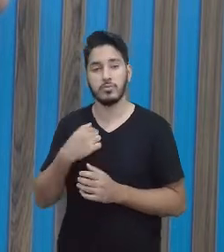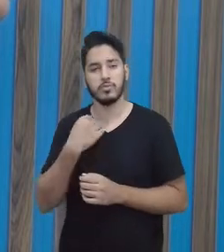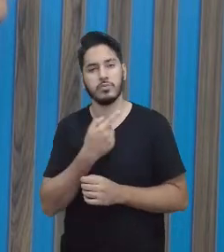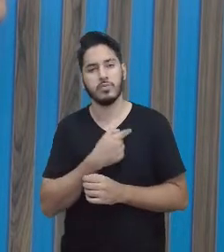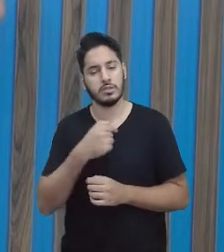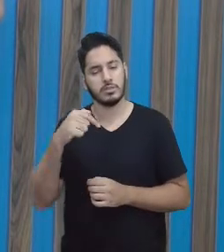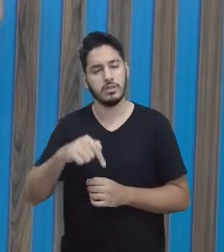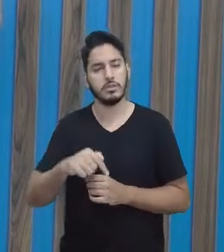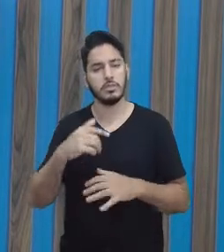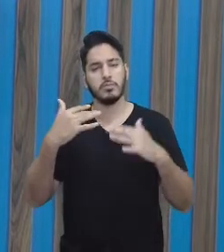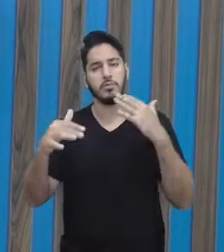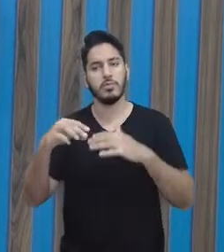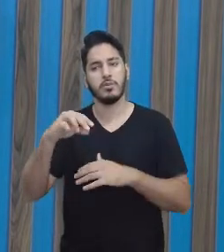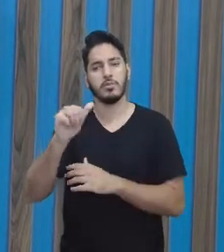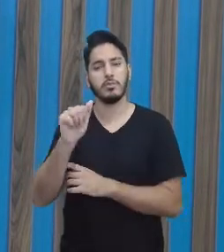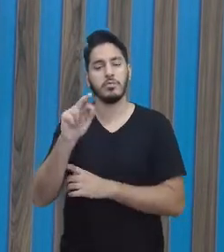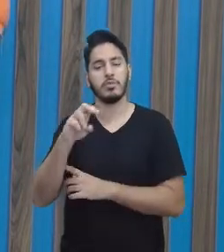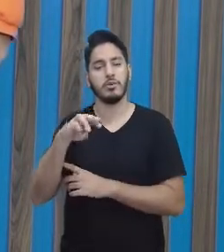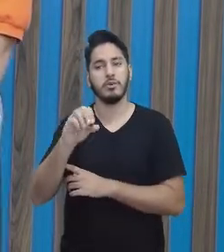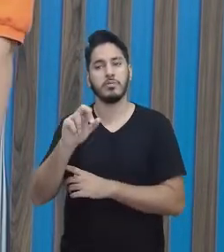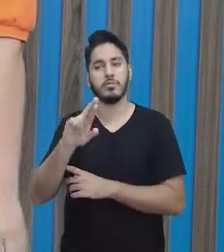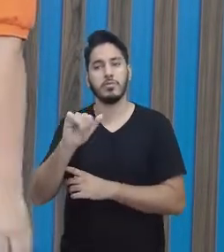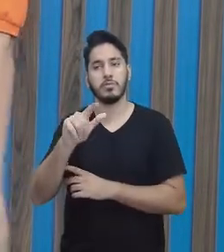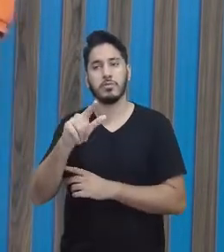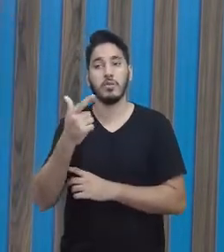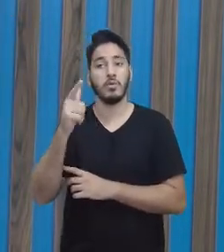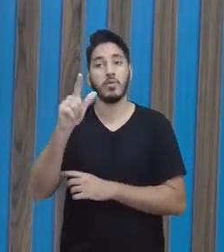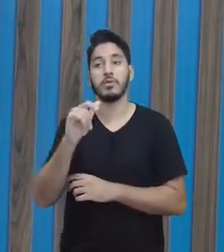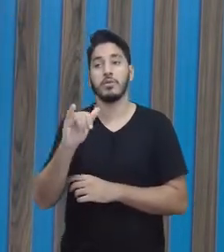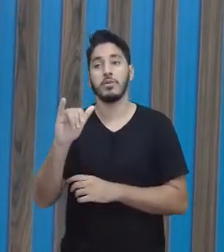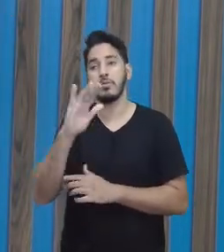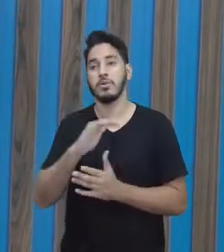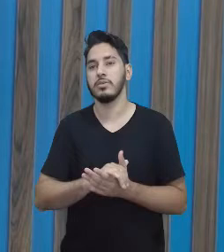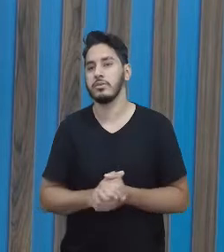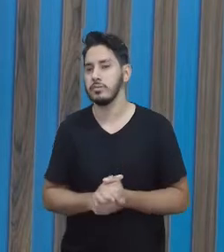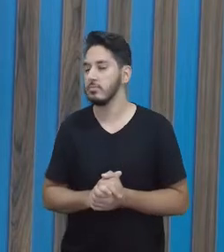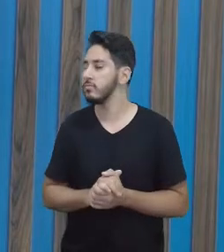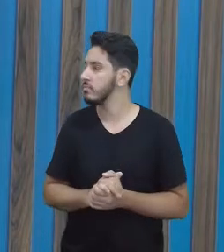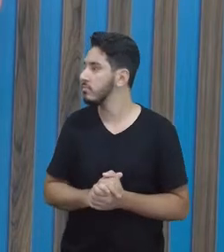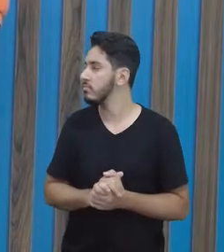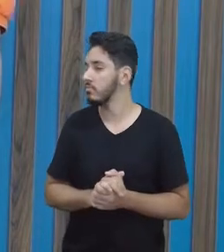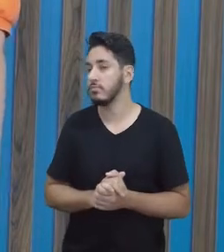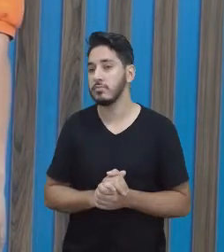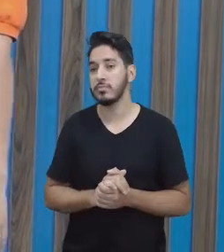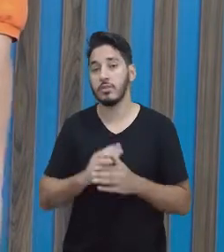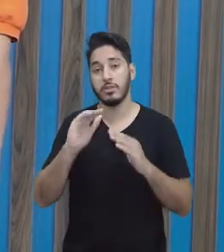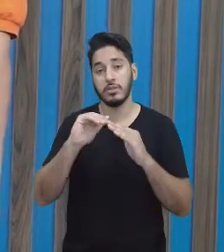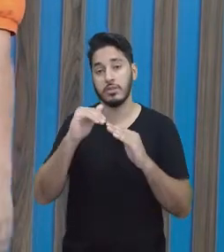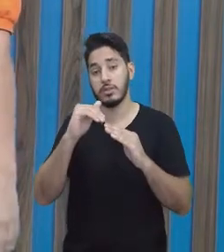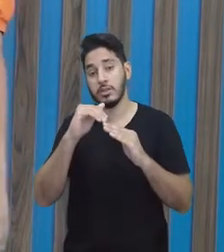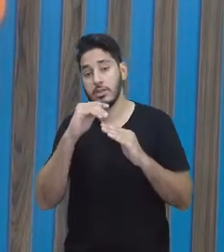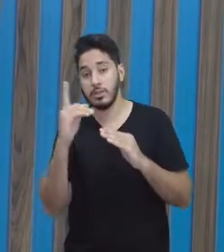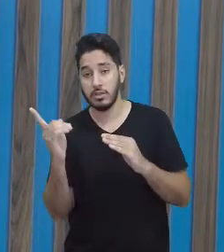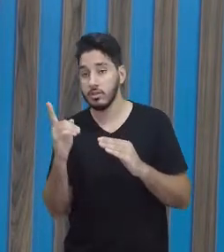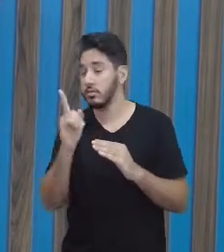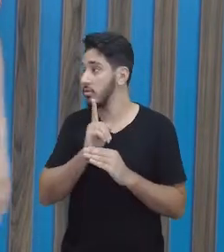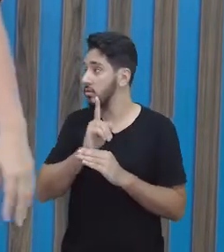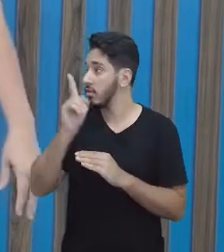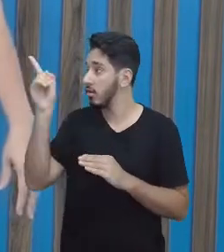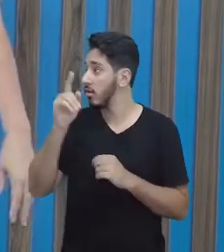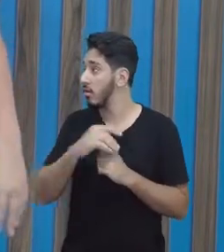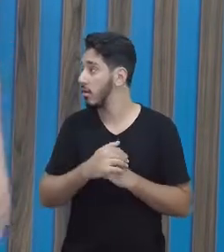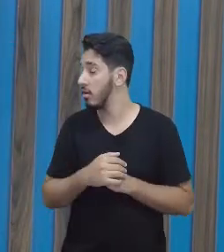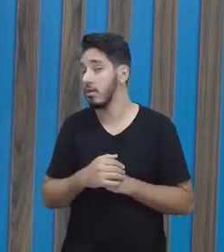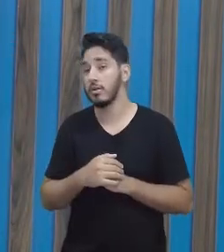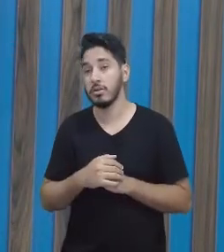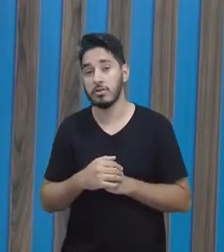do movimento armorial. Outra imagem para a gente comparar, olha, que vocês estão vendo lá, né, à direita, um brasão,